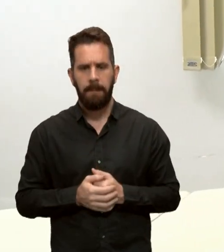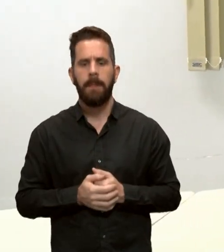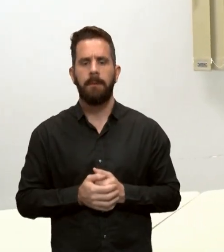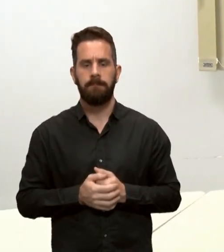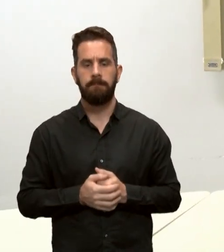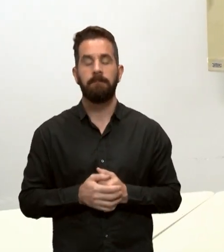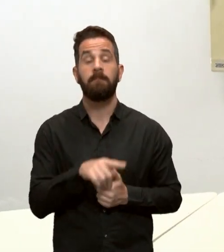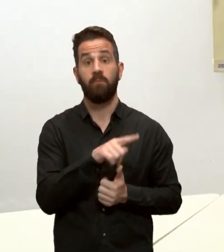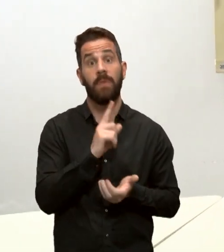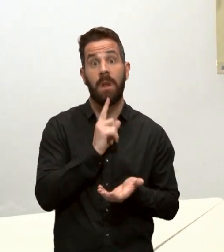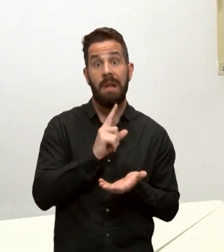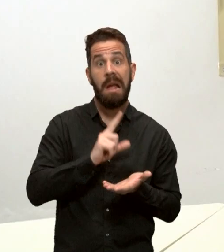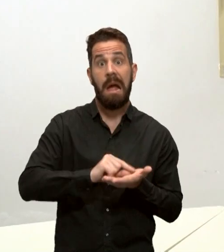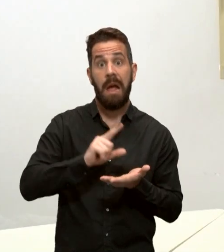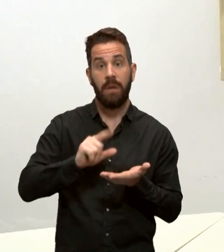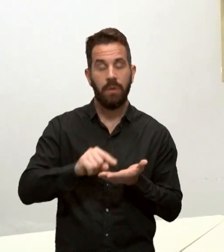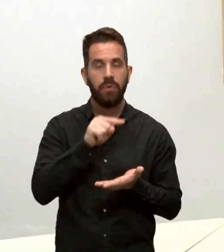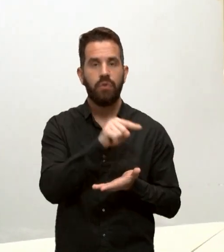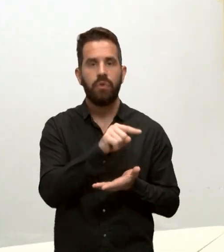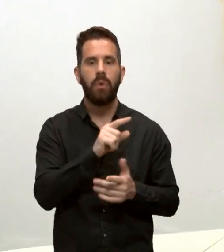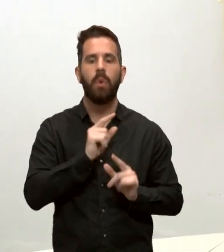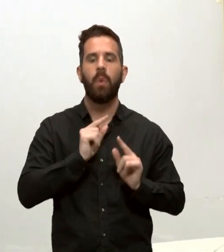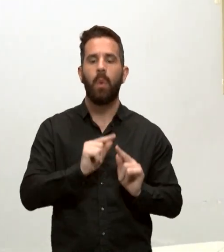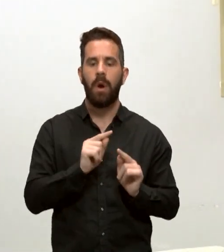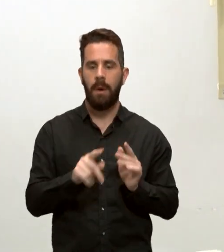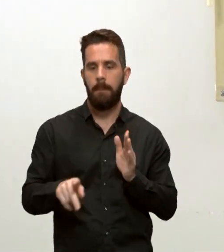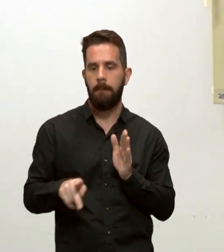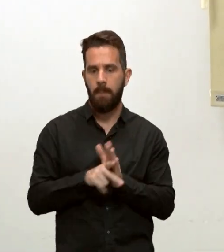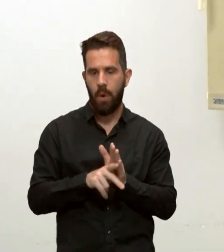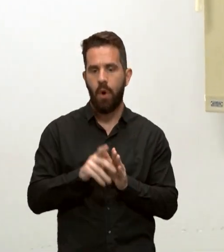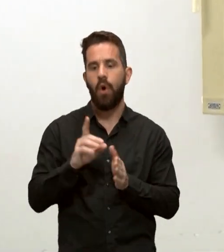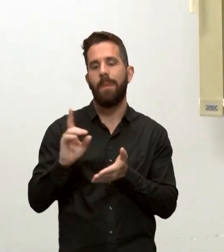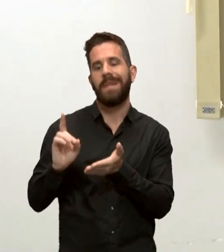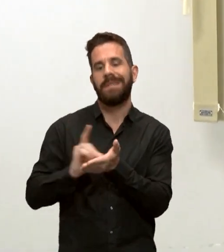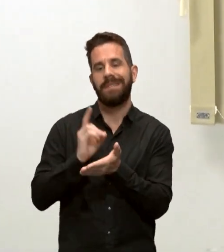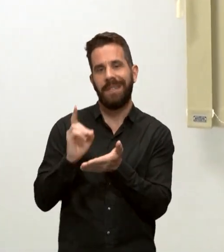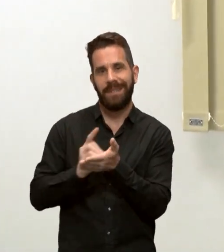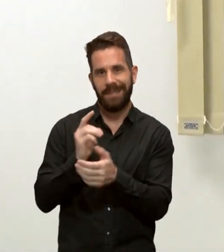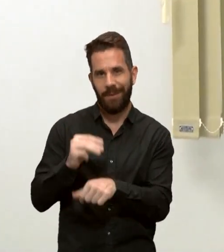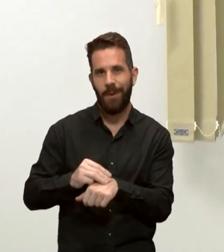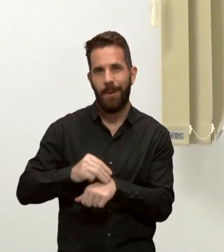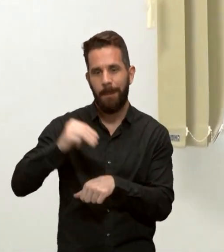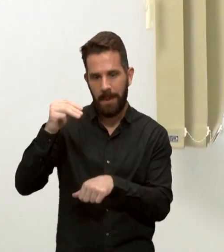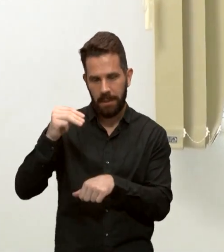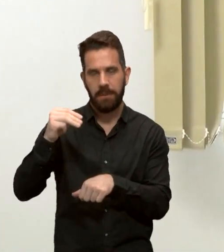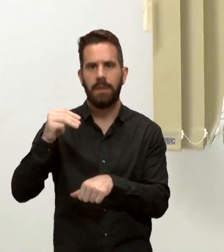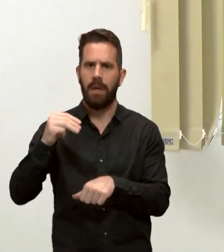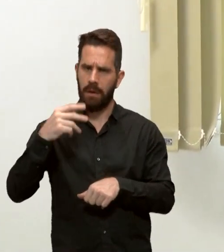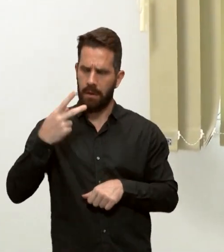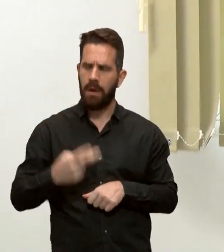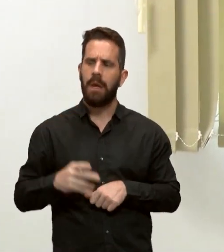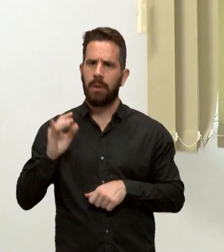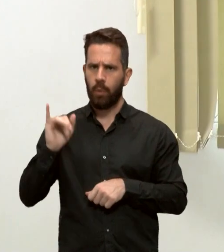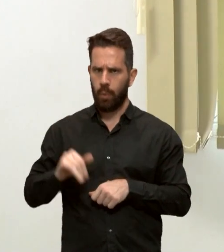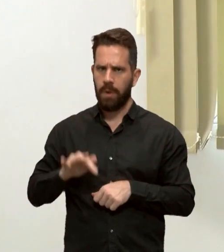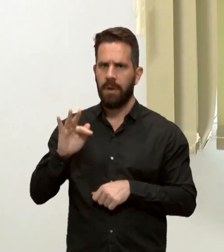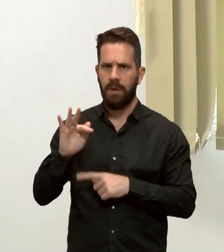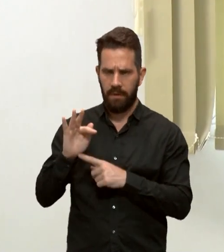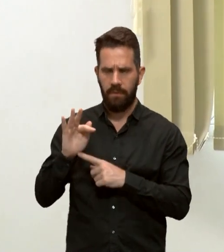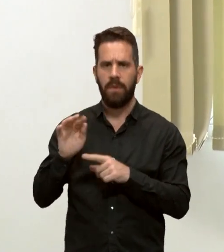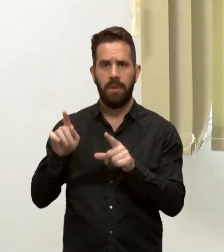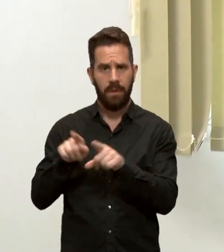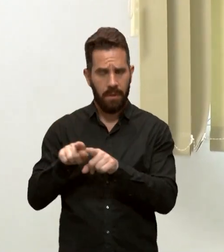foi um produto, né, que foi desenvolvido no contexto da dissertação de mestrado da Larissa, né? A Larissa realizou um mestrado aqui no Instituto de Informática da